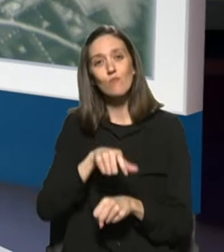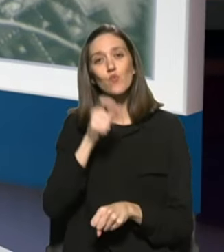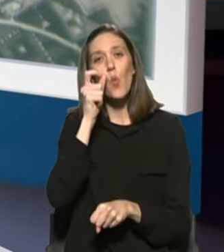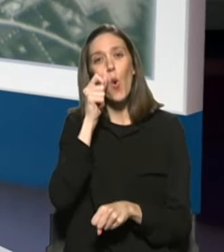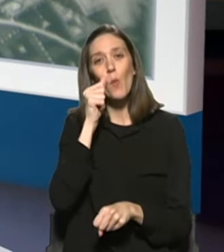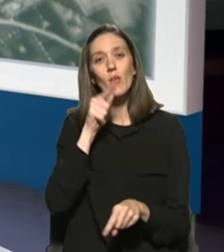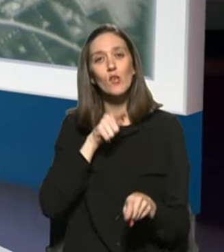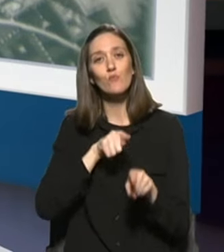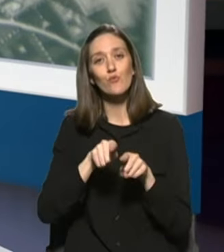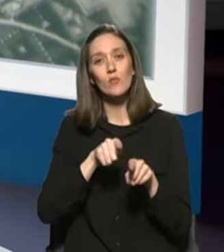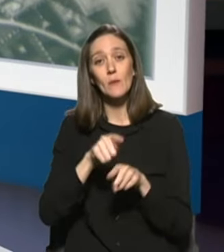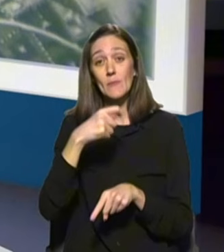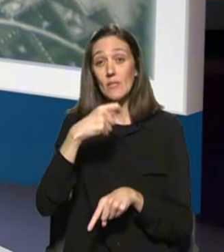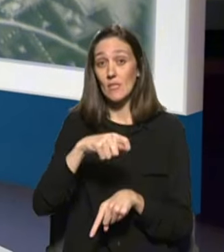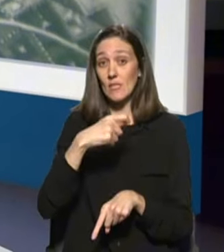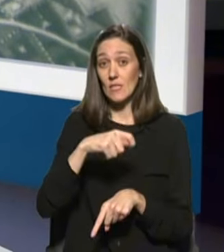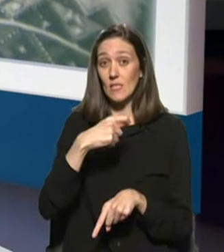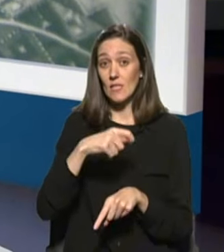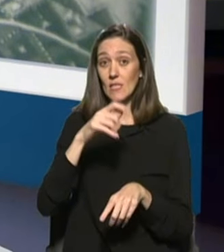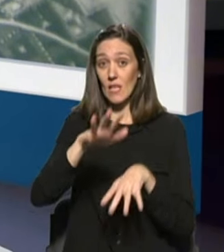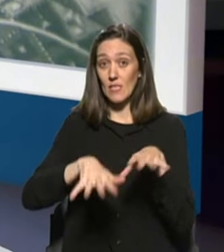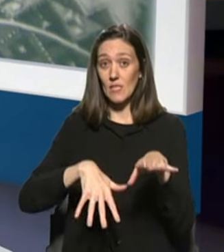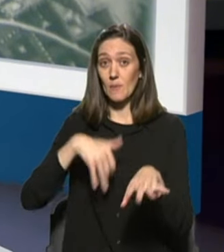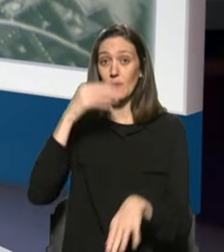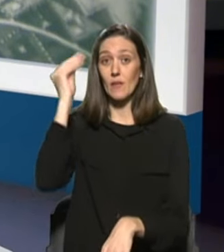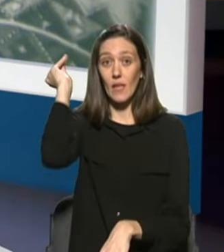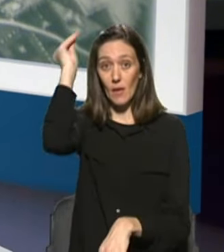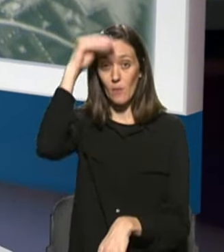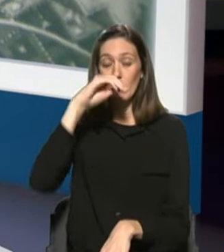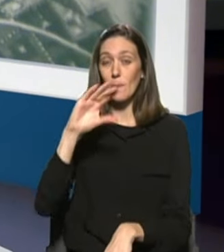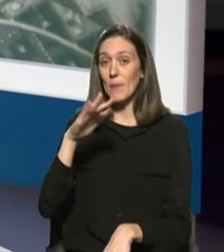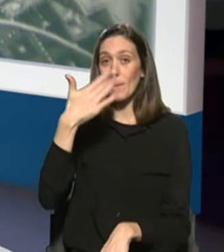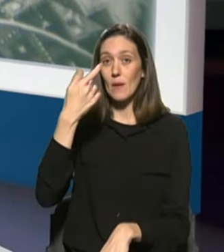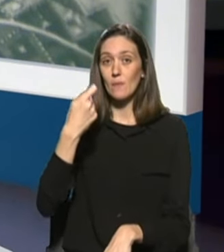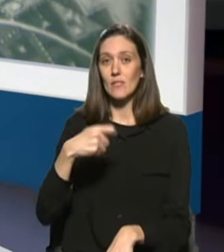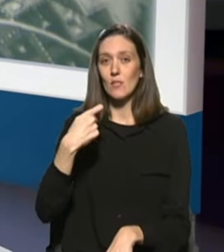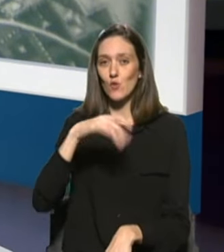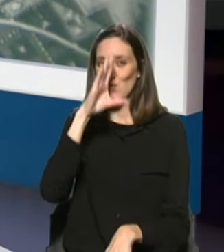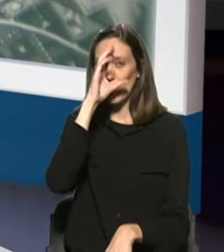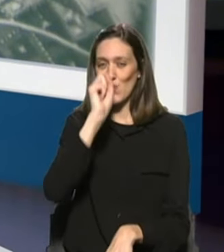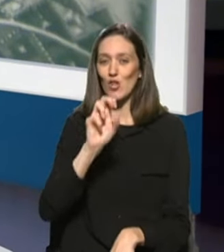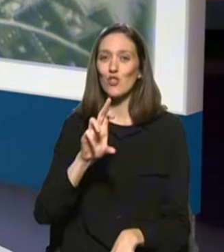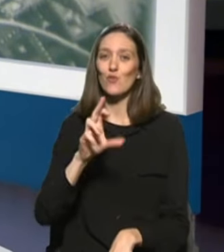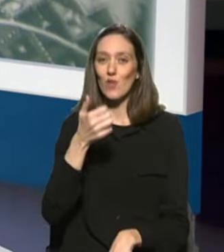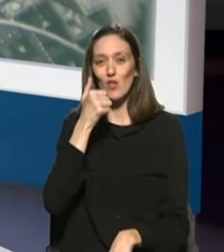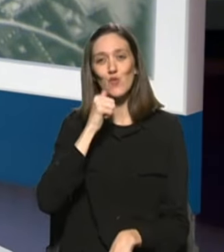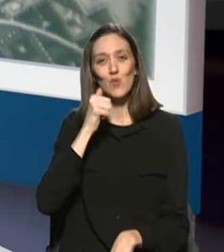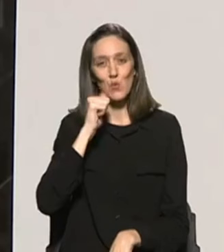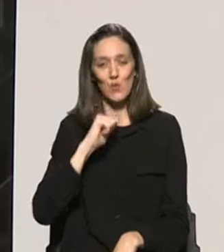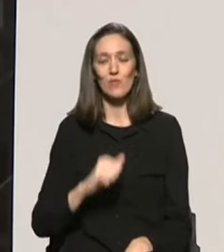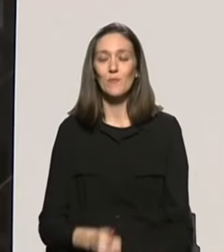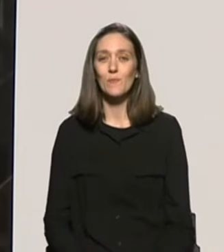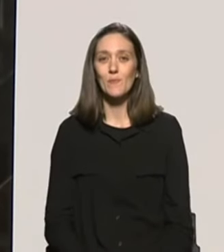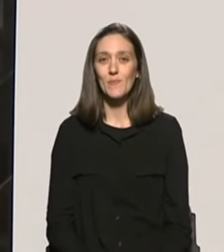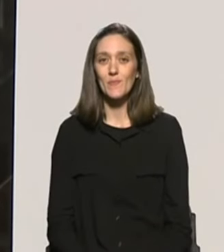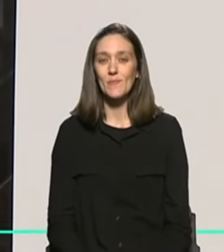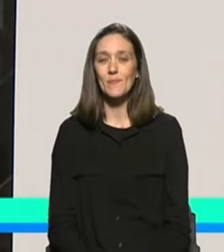foi presidente da Assembleia da República e primeiro presidente do Governo Regional dos Açores.